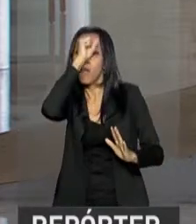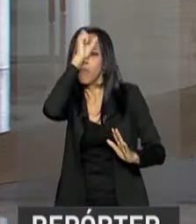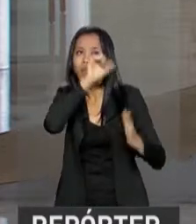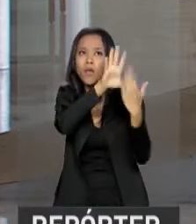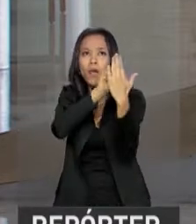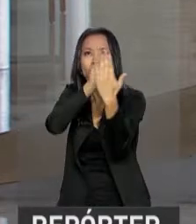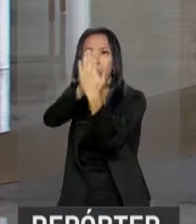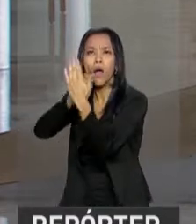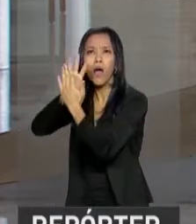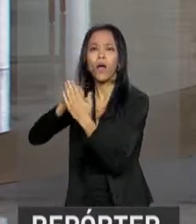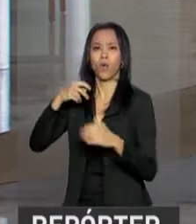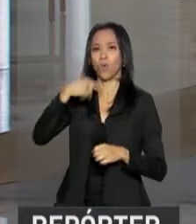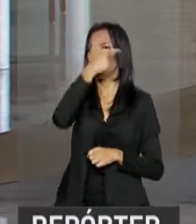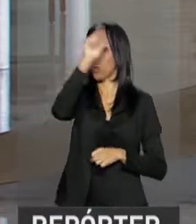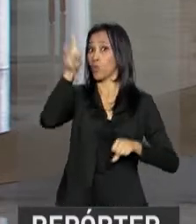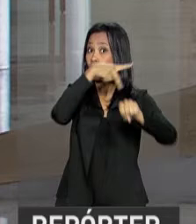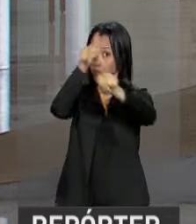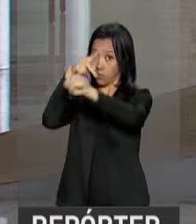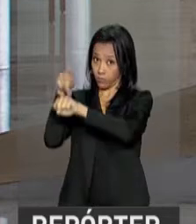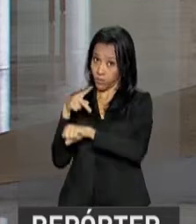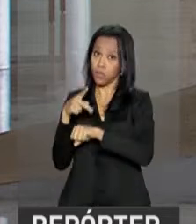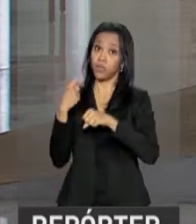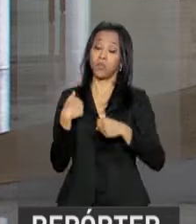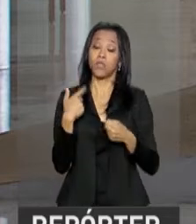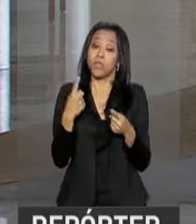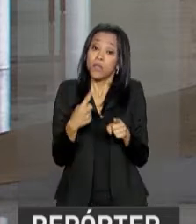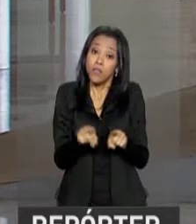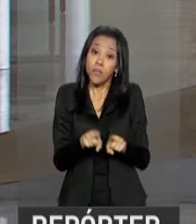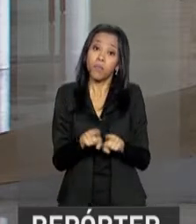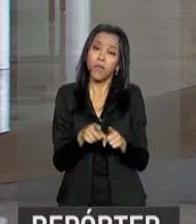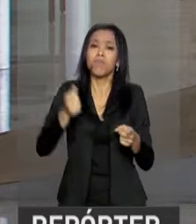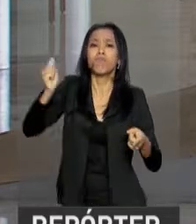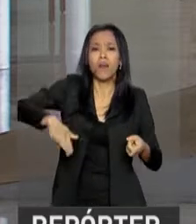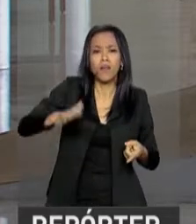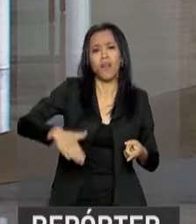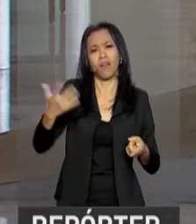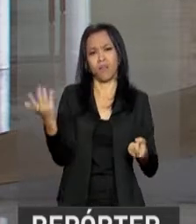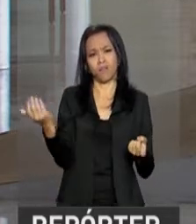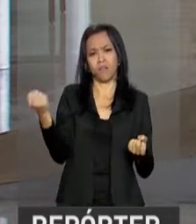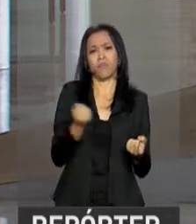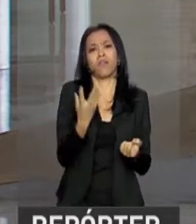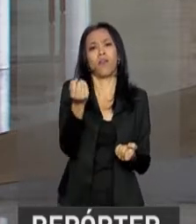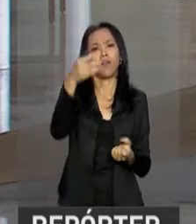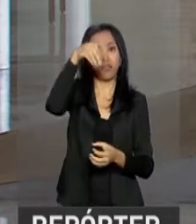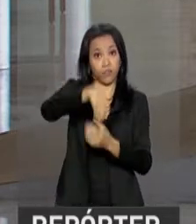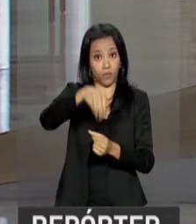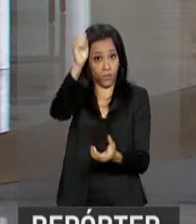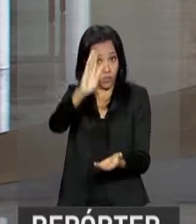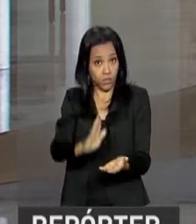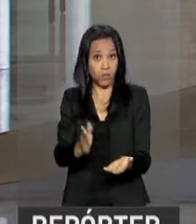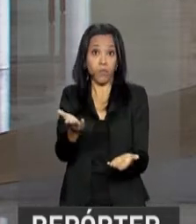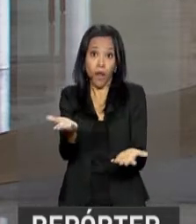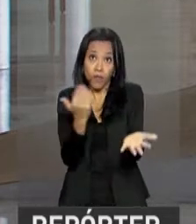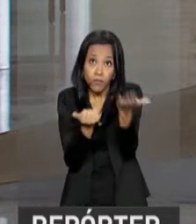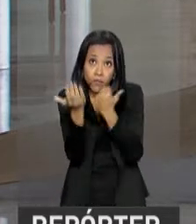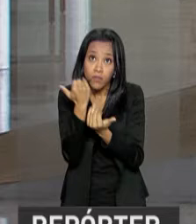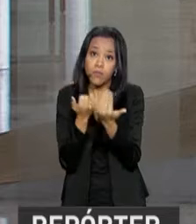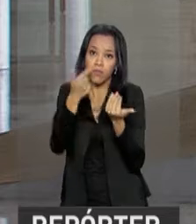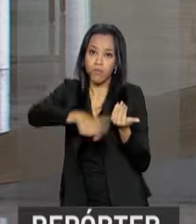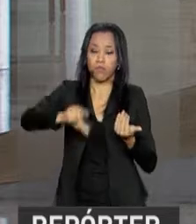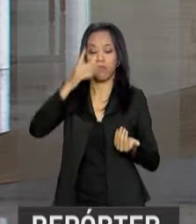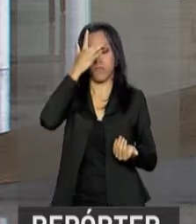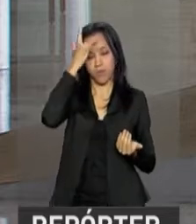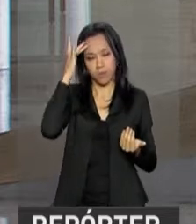internacionalize mais e deixe os custos internos mais baixos para atrair mais visitantes estrangeiros